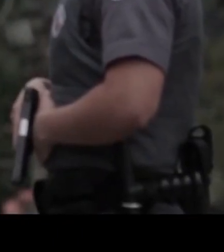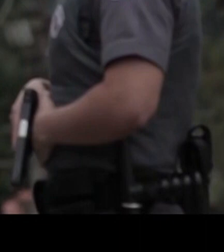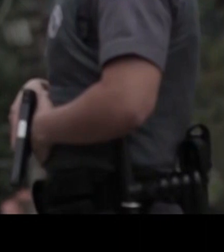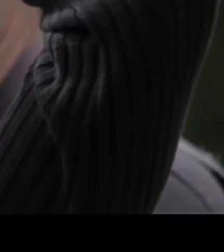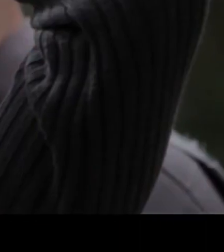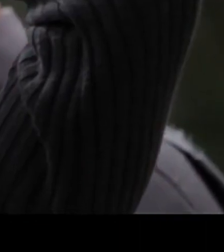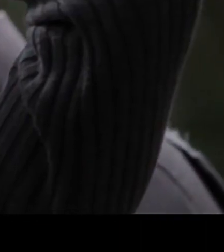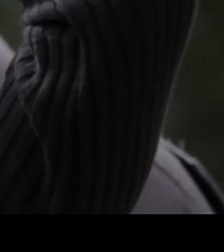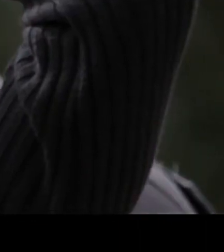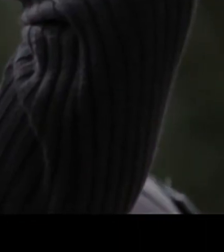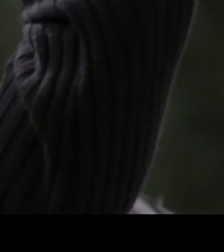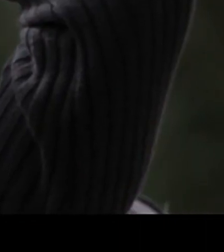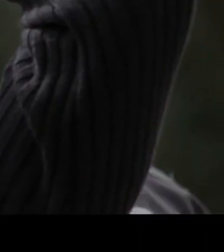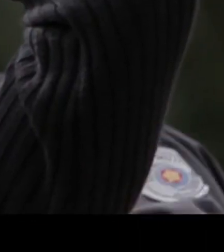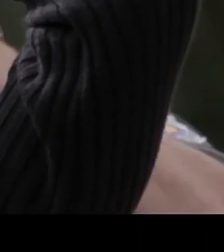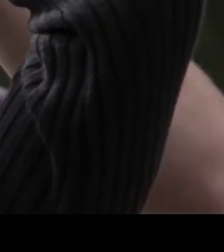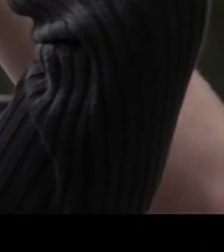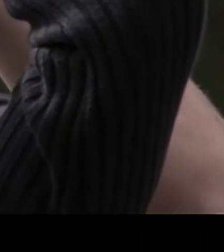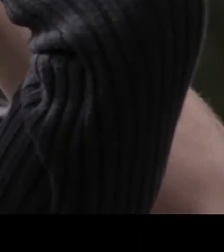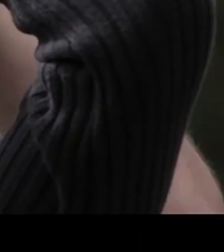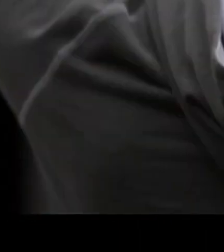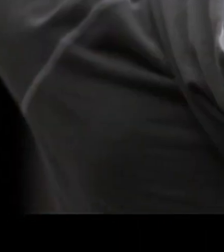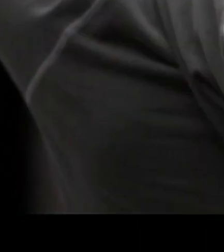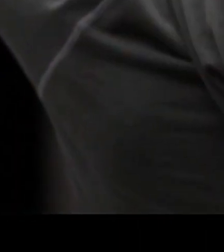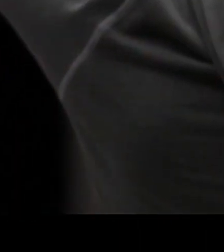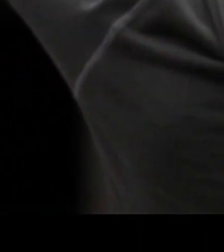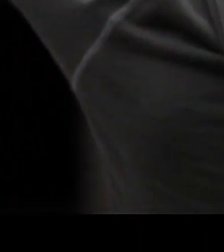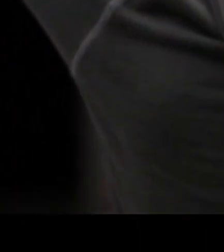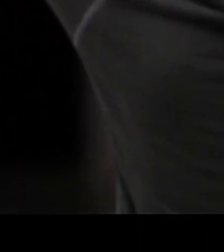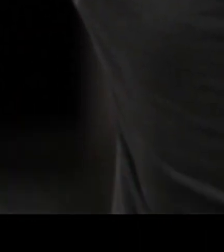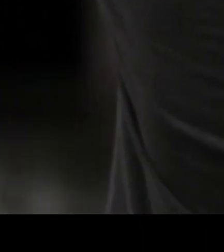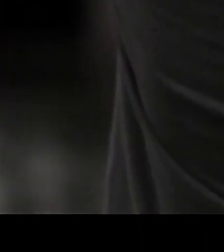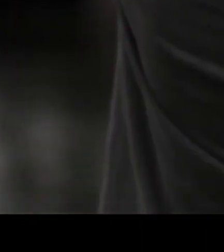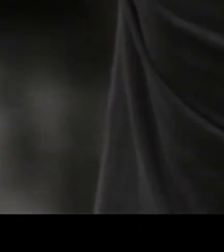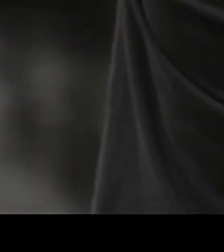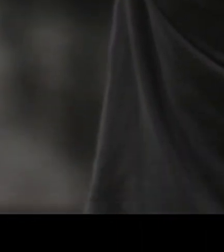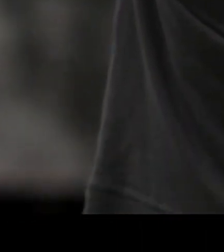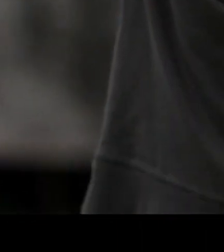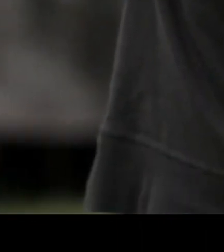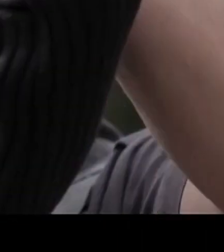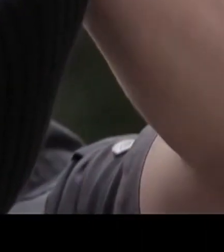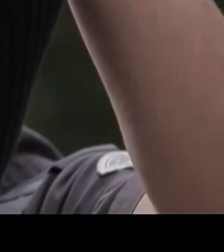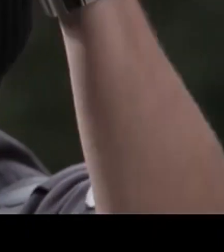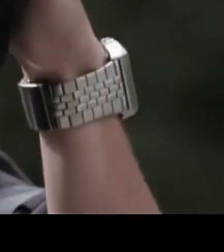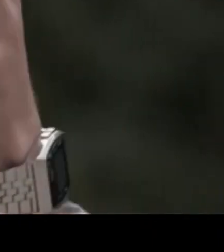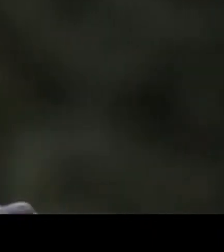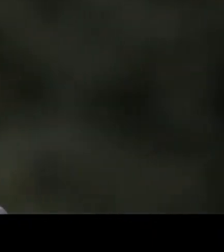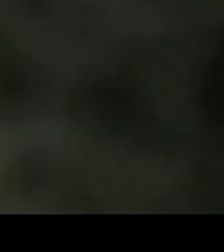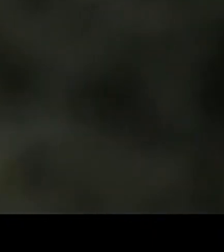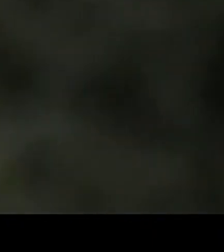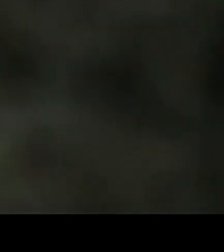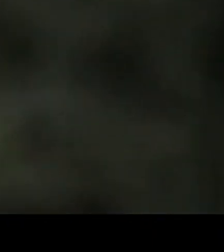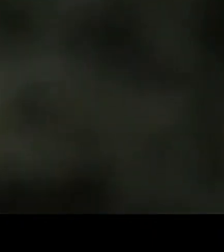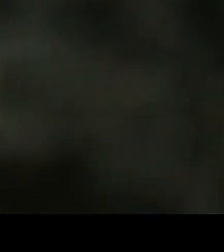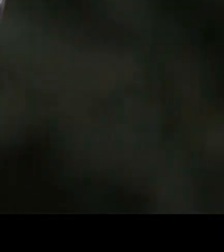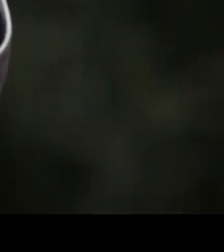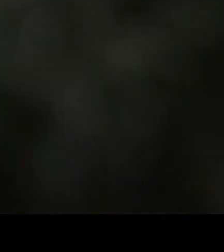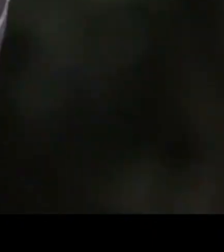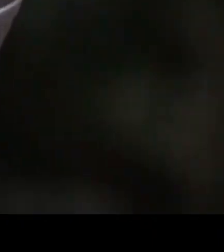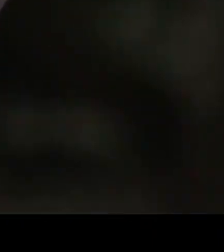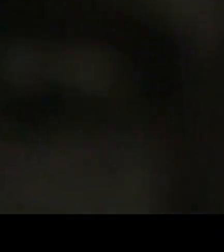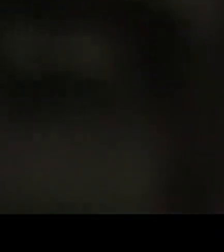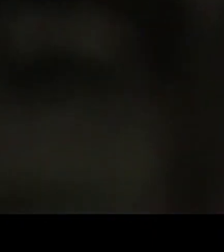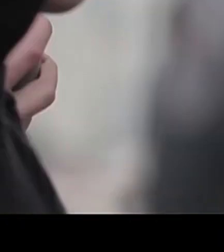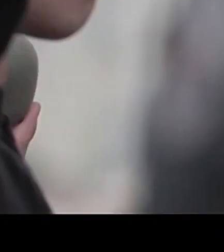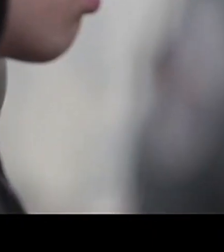Fique calmo, não tente fugir e colabore. Atenda às ordens do policial militar. Deixe suas mãos visíveis e